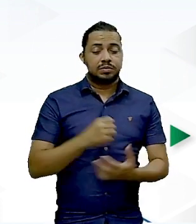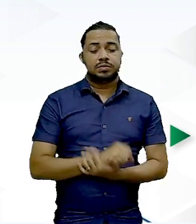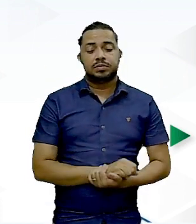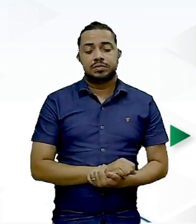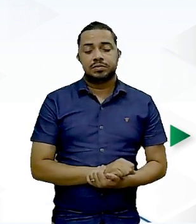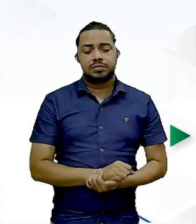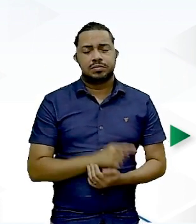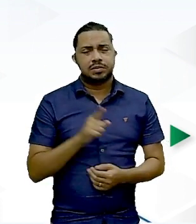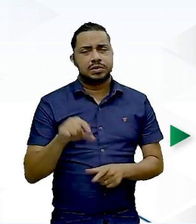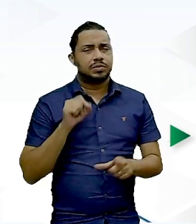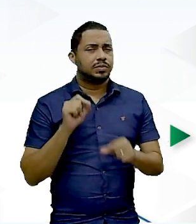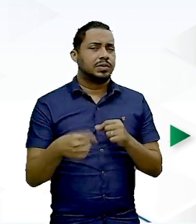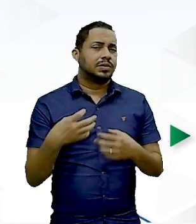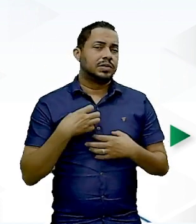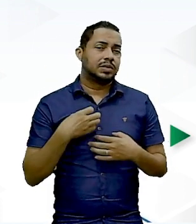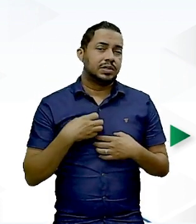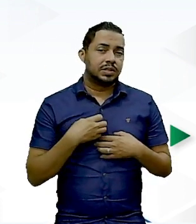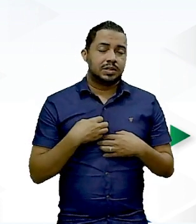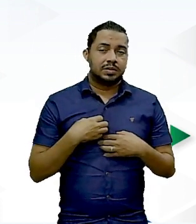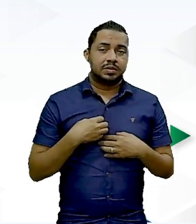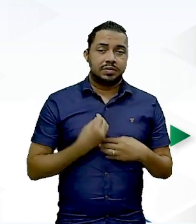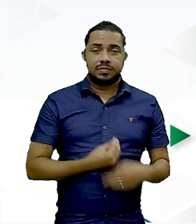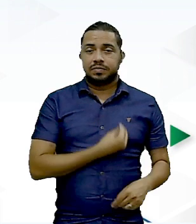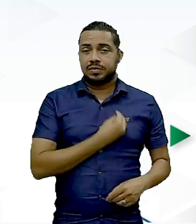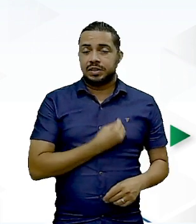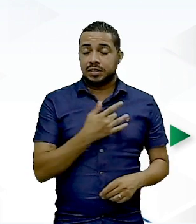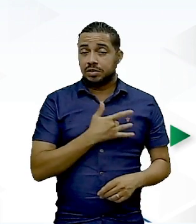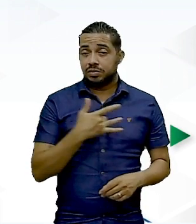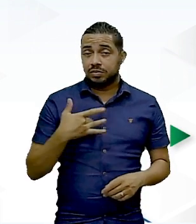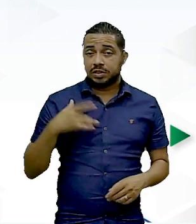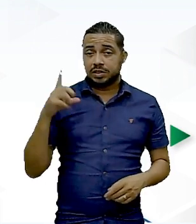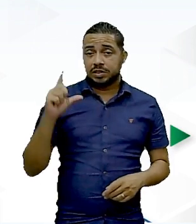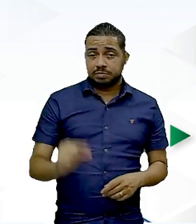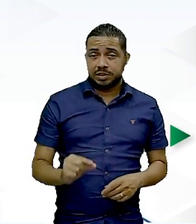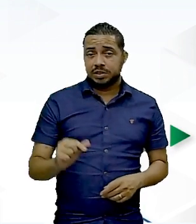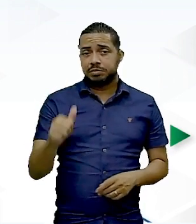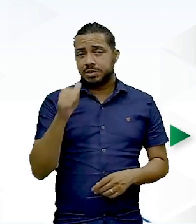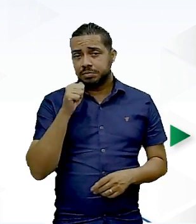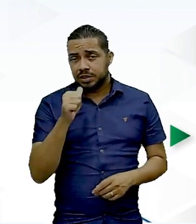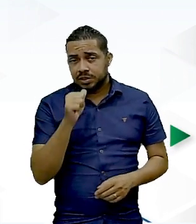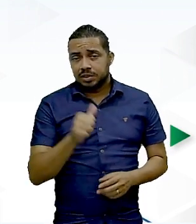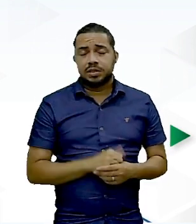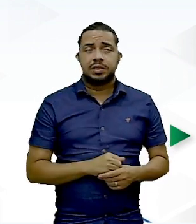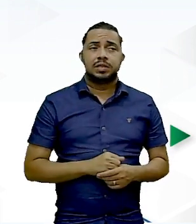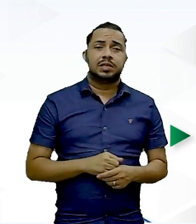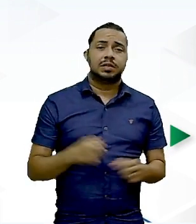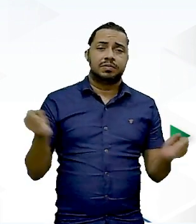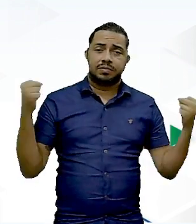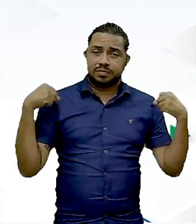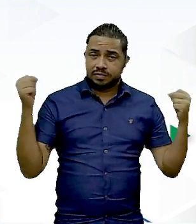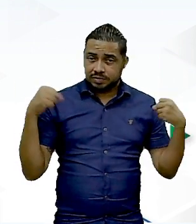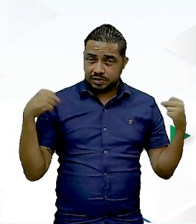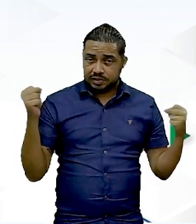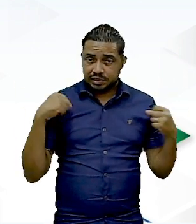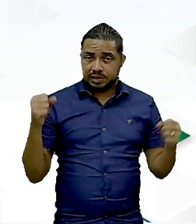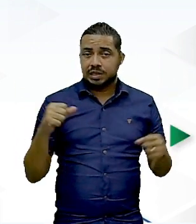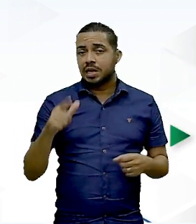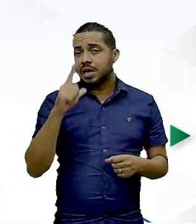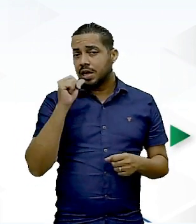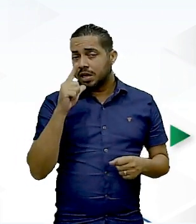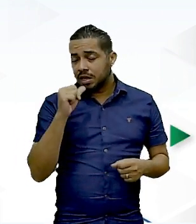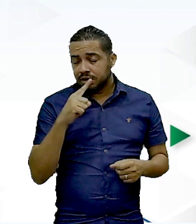se você escolher um estilo de vida saudável, diminuir a bebida, atividade física, bastante